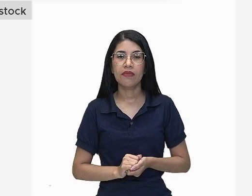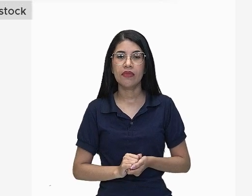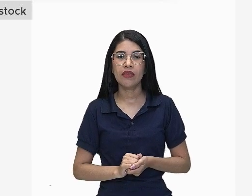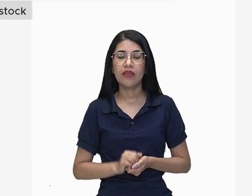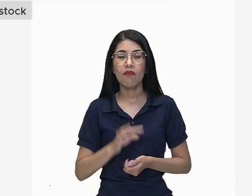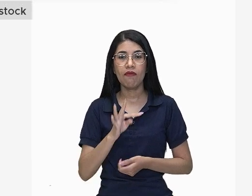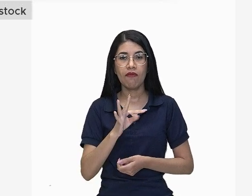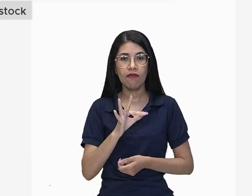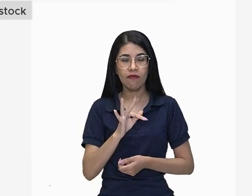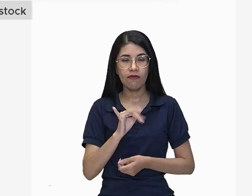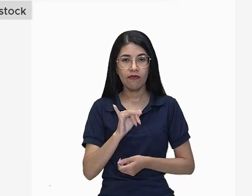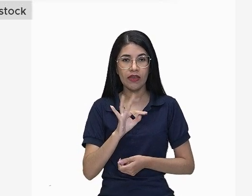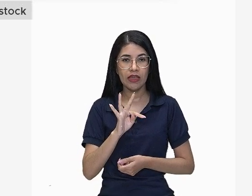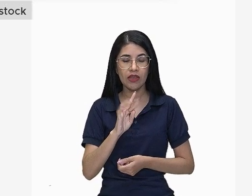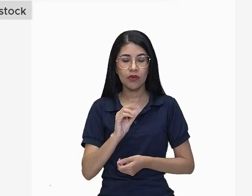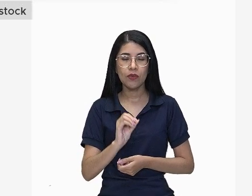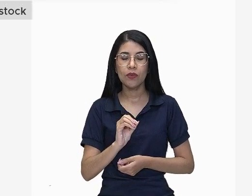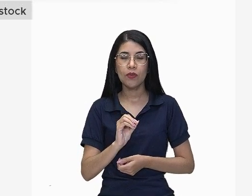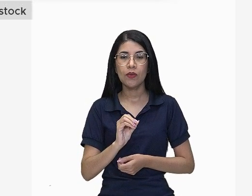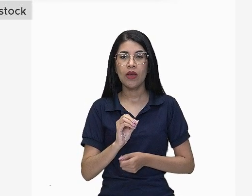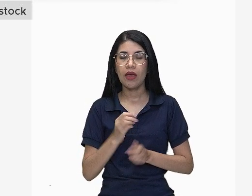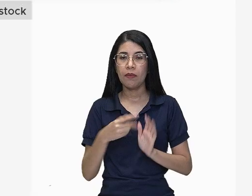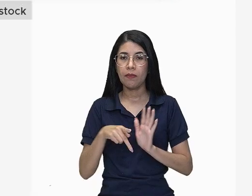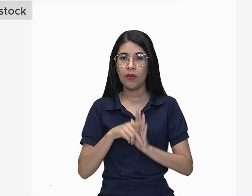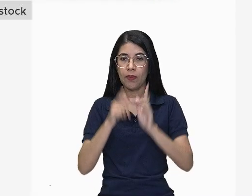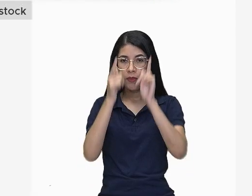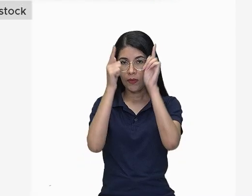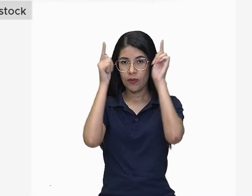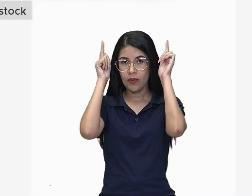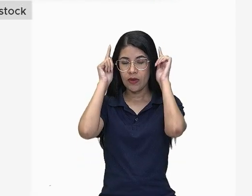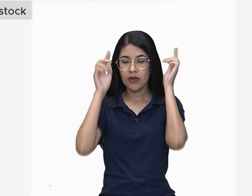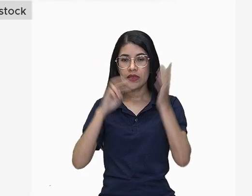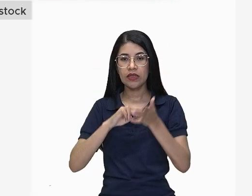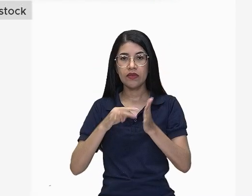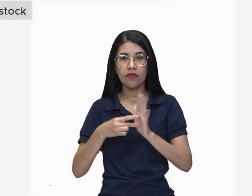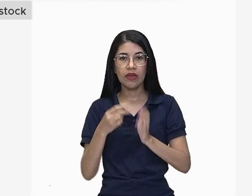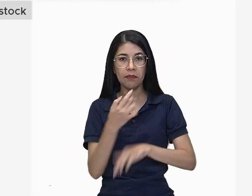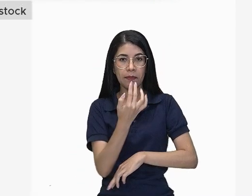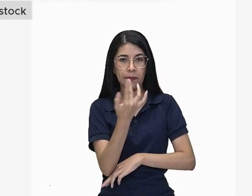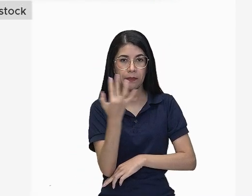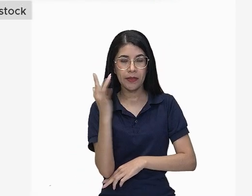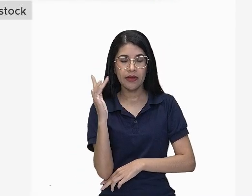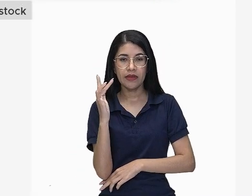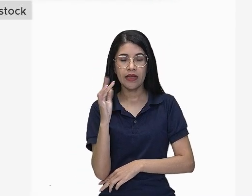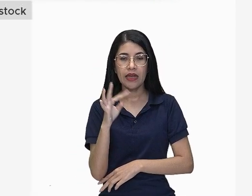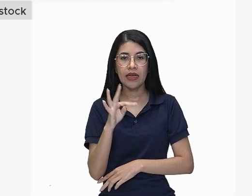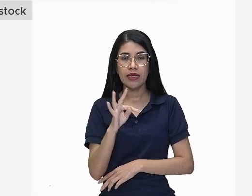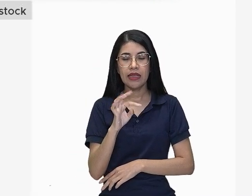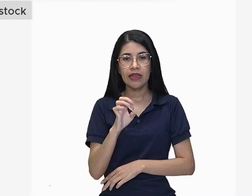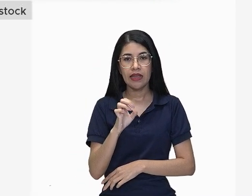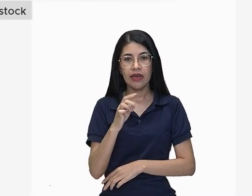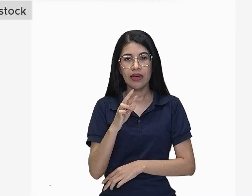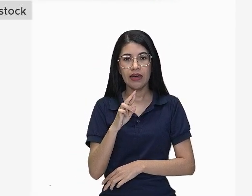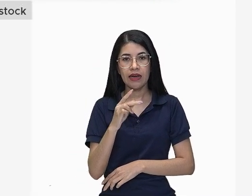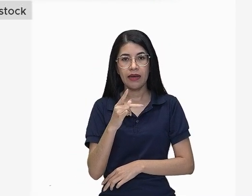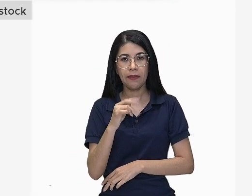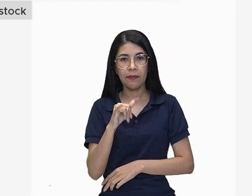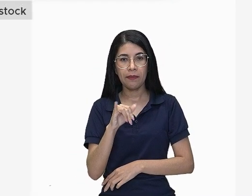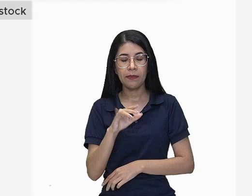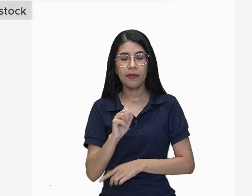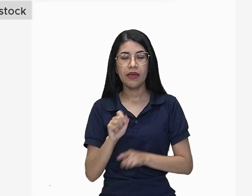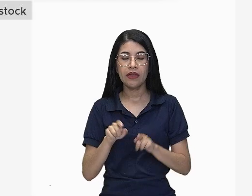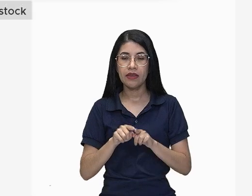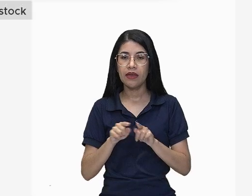fito, que deriva do grego, que significa planta, e terapia, que também tem origem do